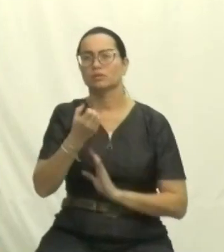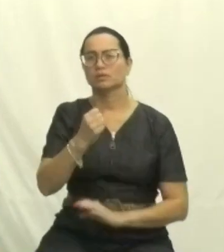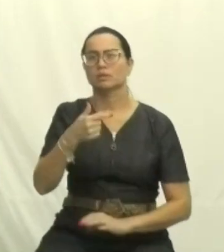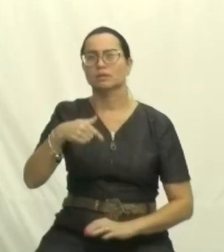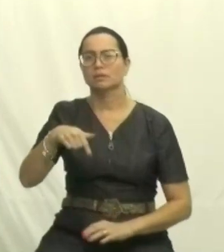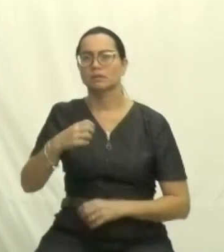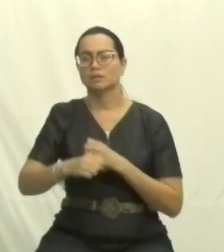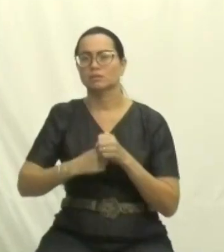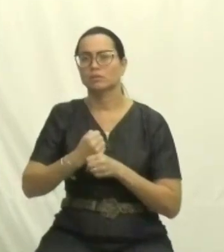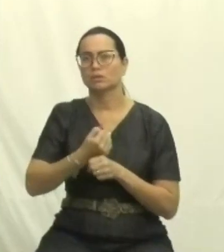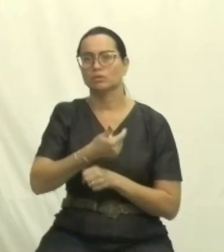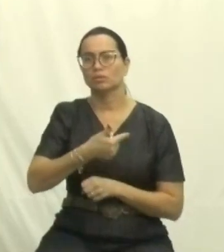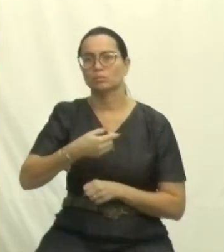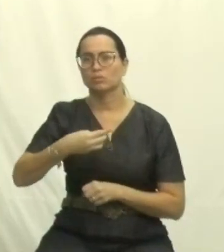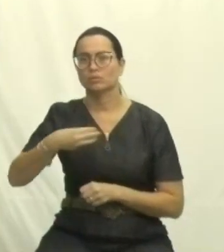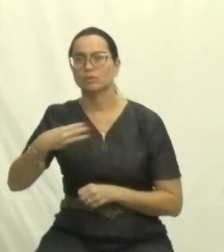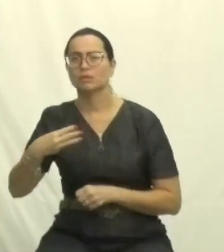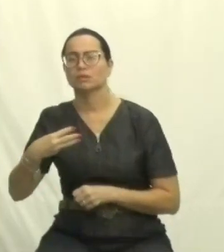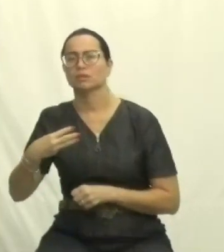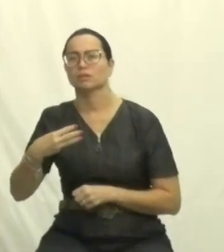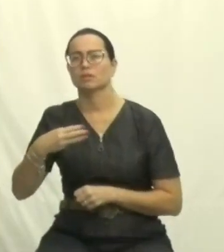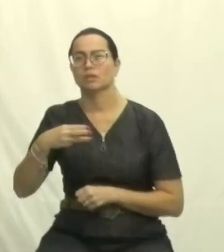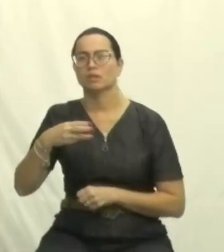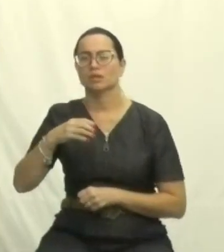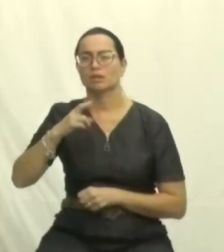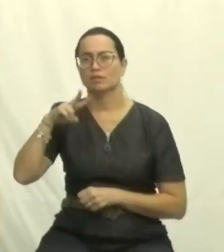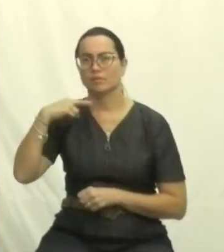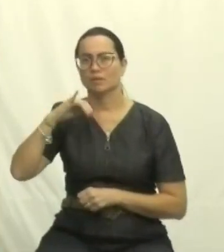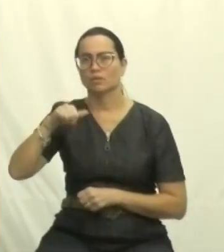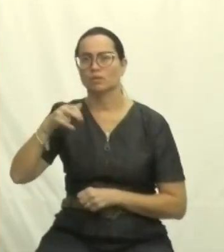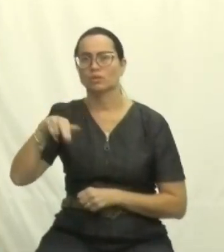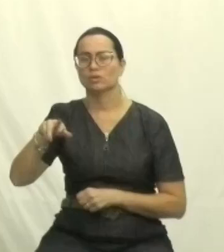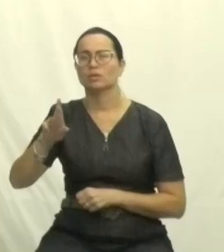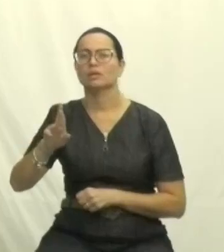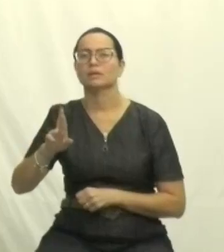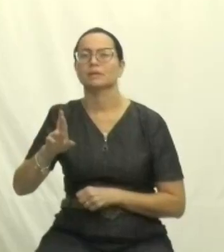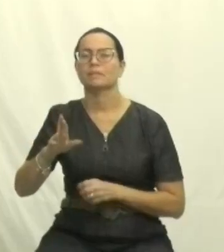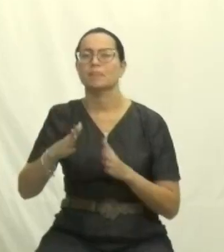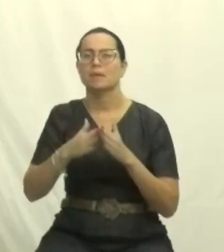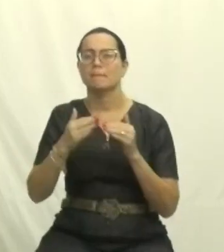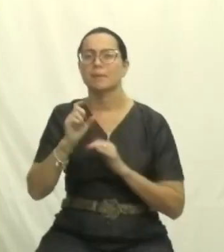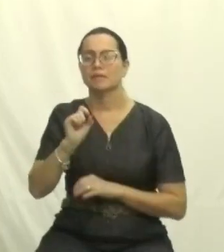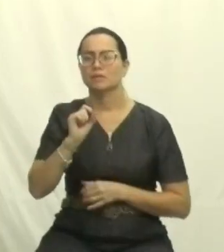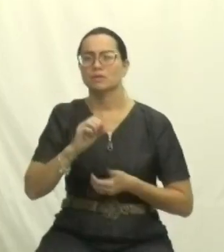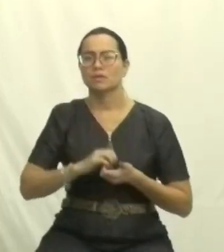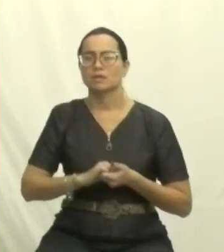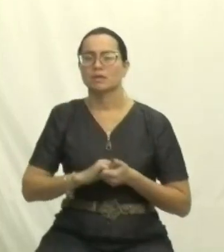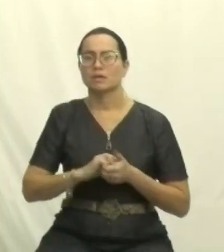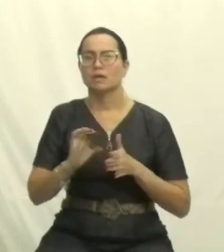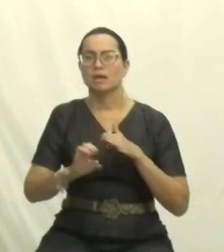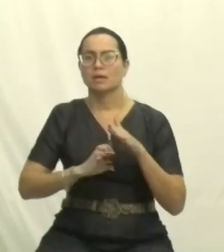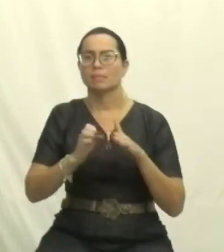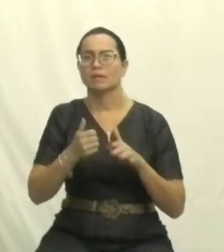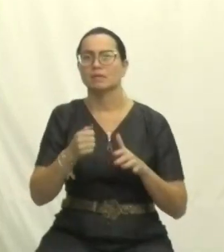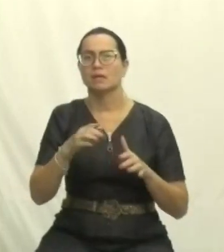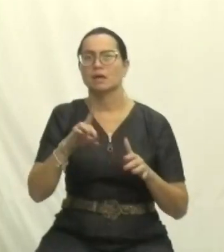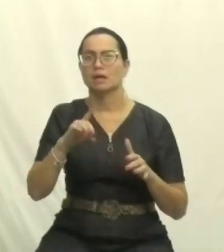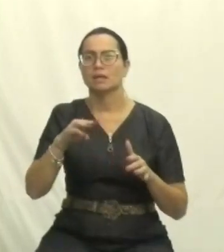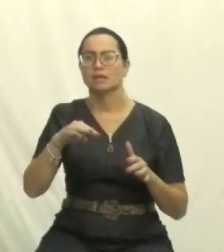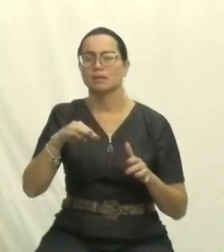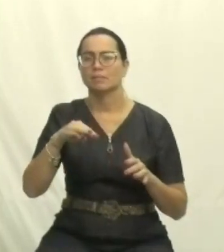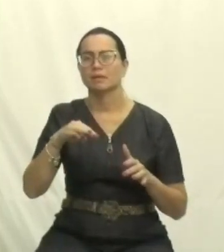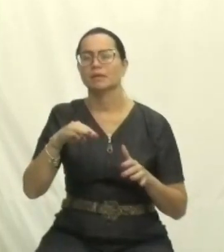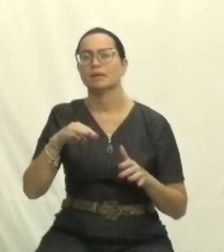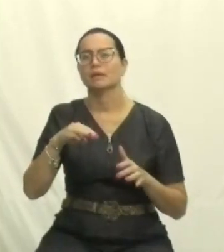87/2023, autor Jair Augusto Alexandre. Envio de expediente a Gerestar, empresa administradora do rotativo Criciúma, para